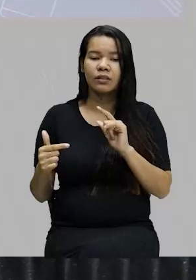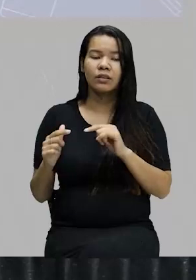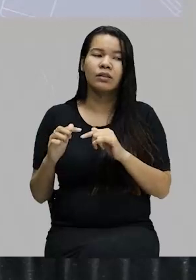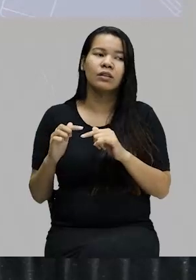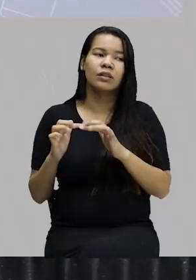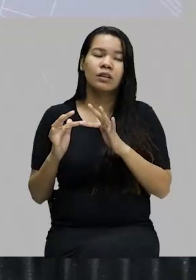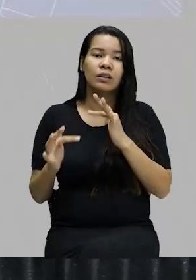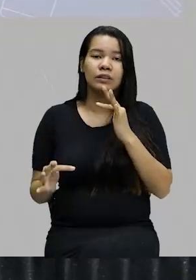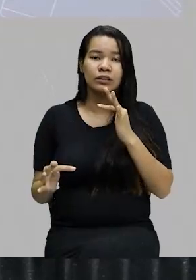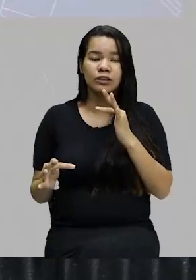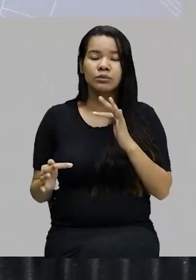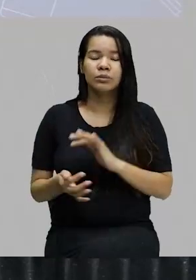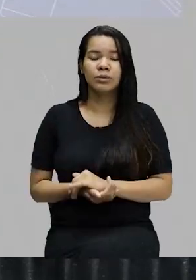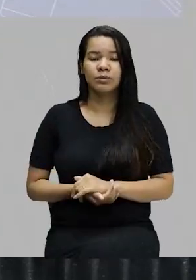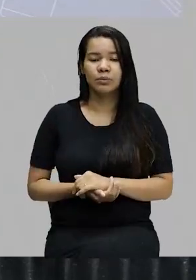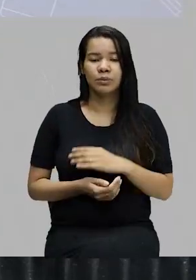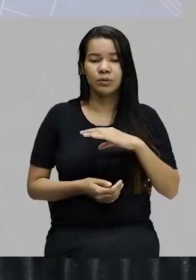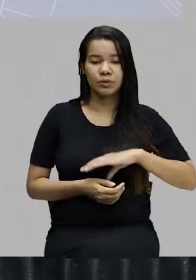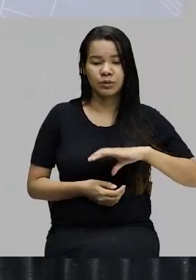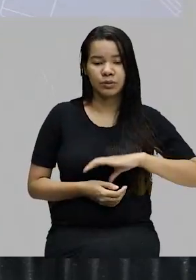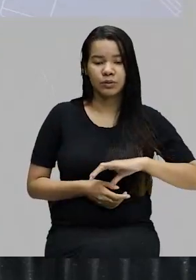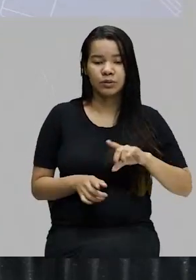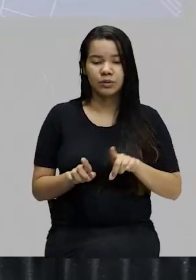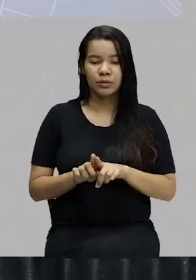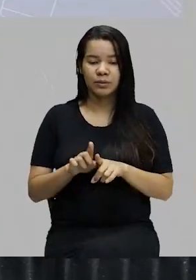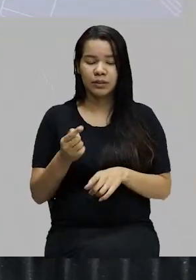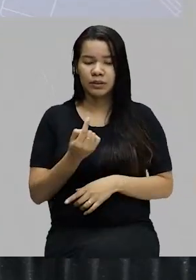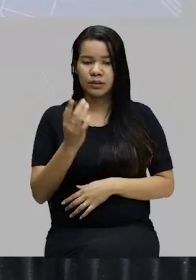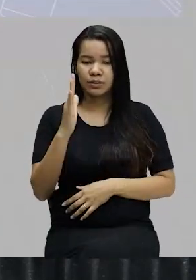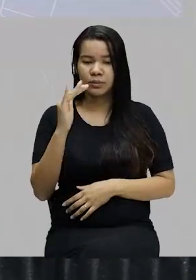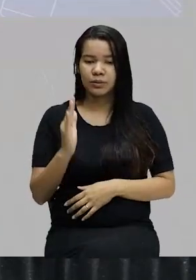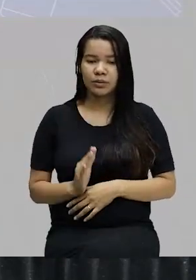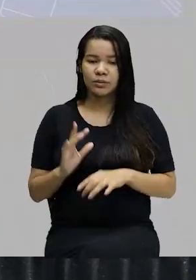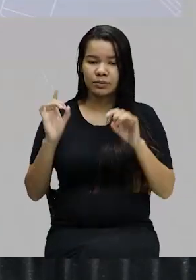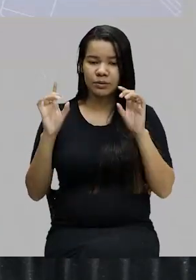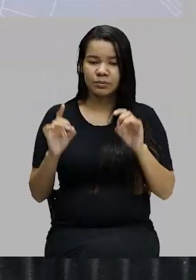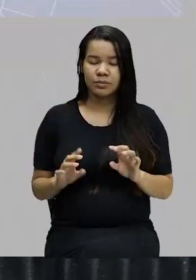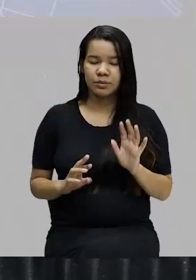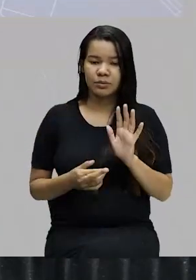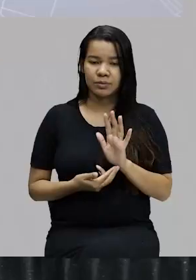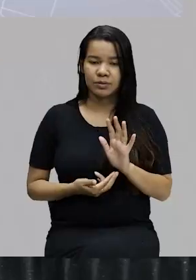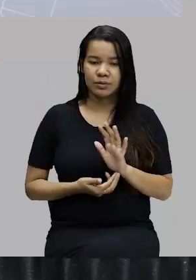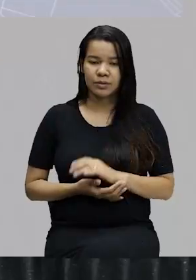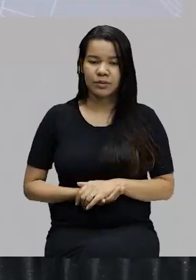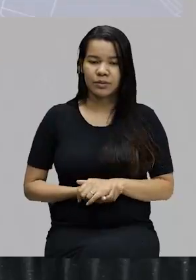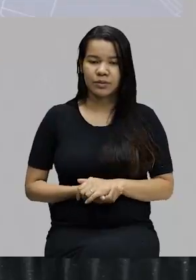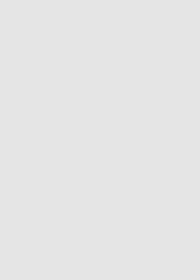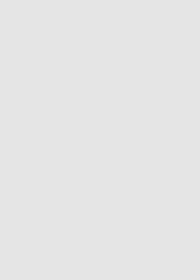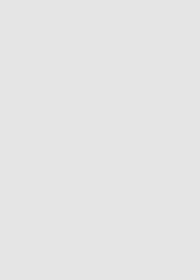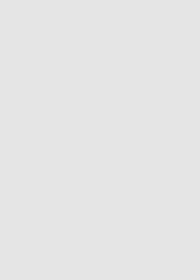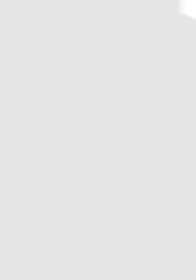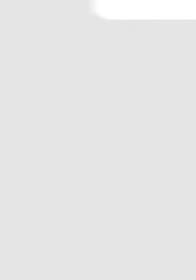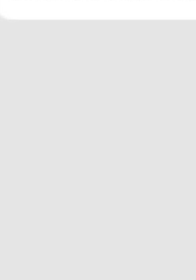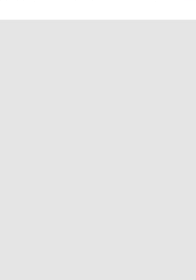os seus principais representantes, tanto no Brasil quanto em Portugal. Aguardo vocês na próxima aula.